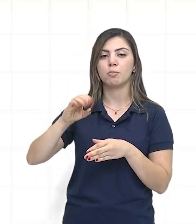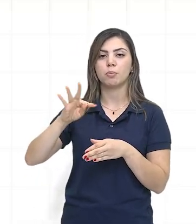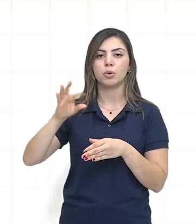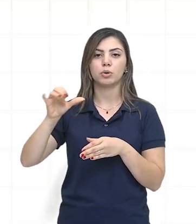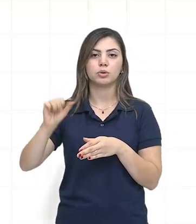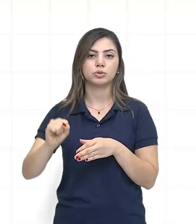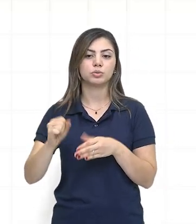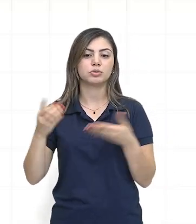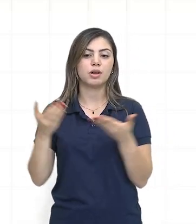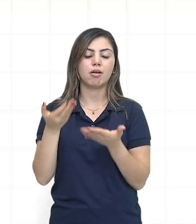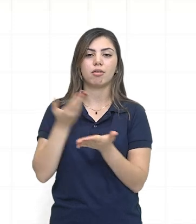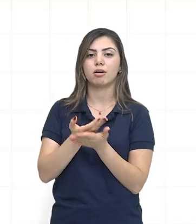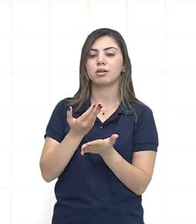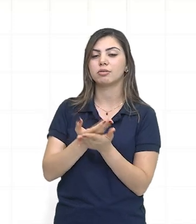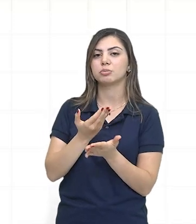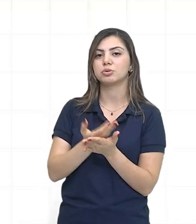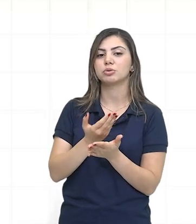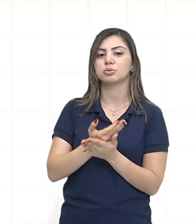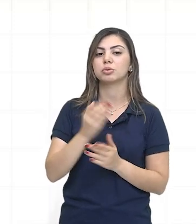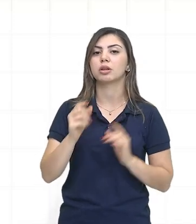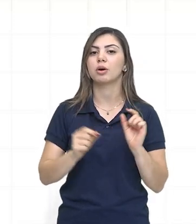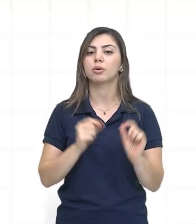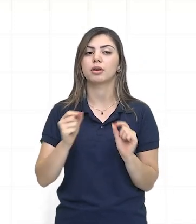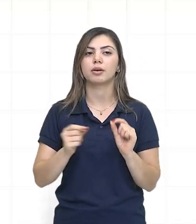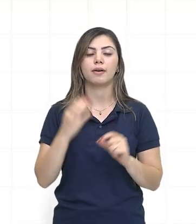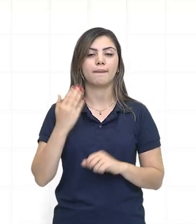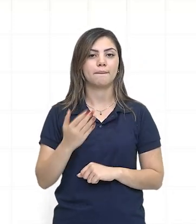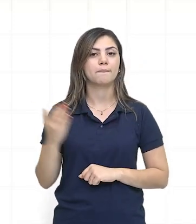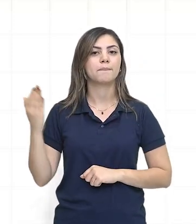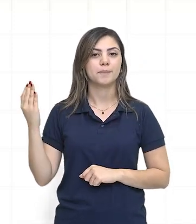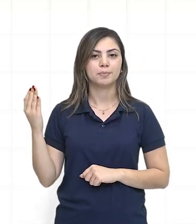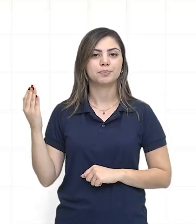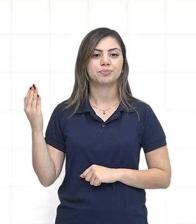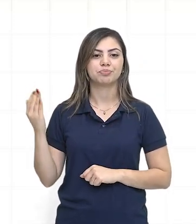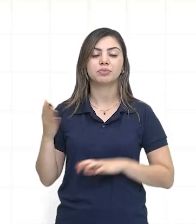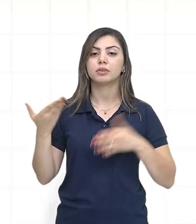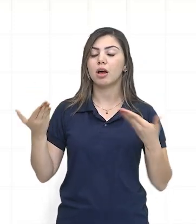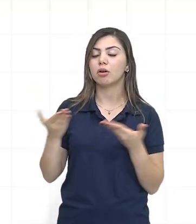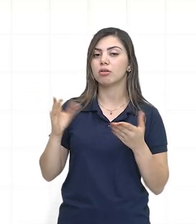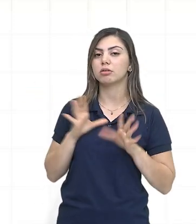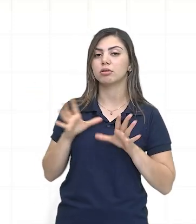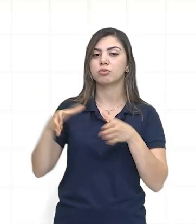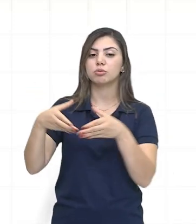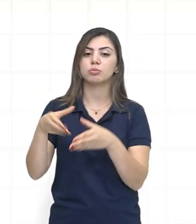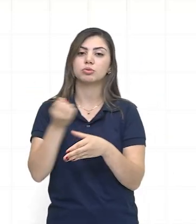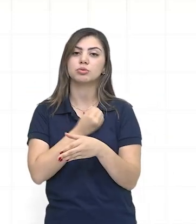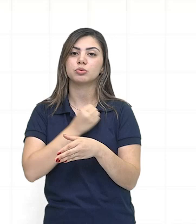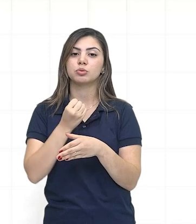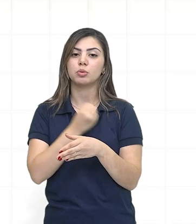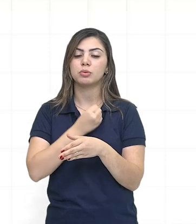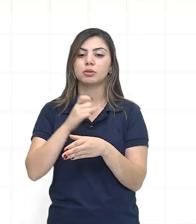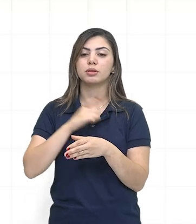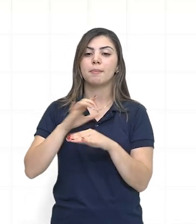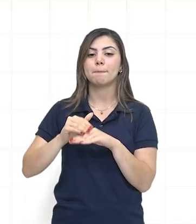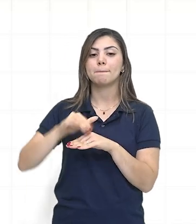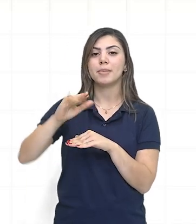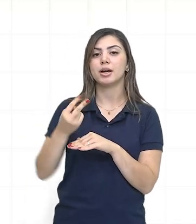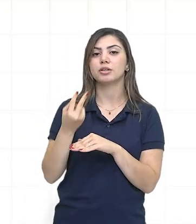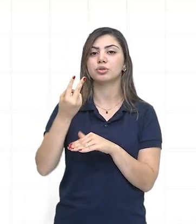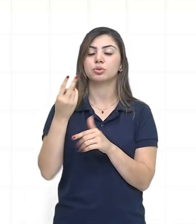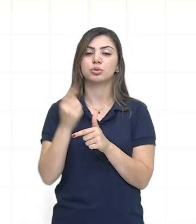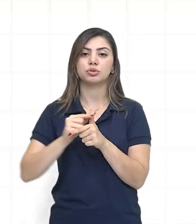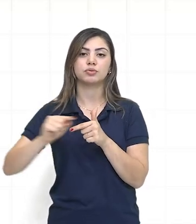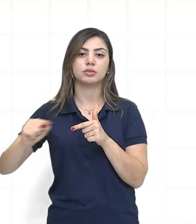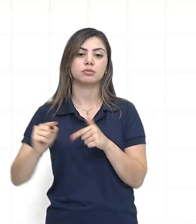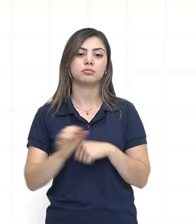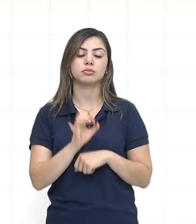que a gente vai conhecer agora, olha só, os números compostos, eles têm mais de 2